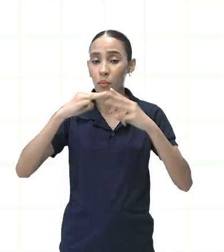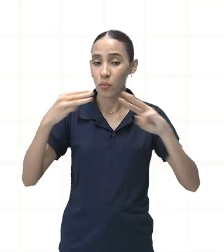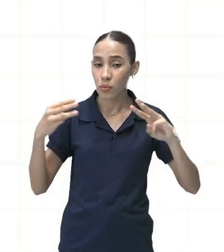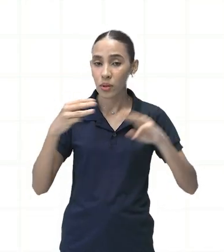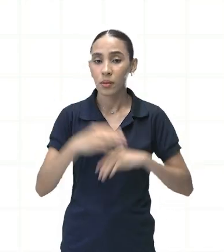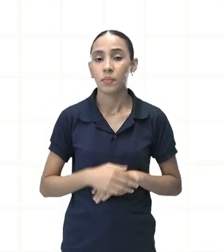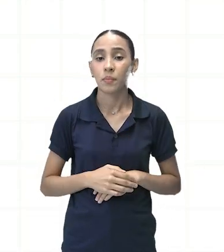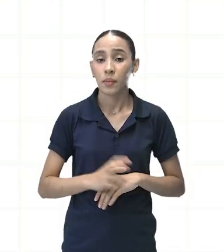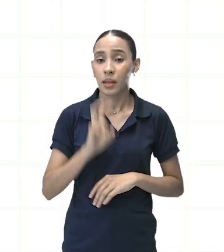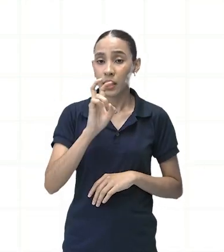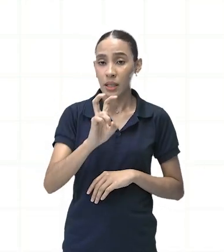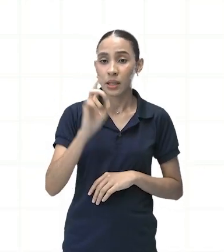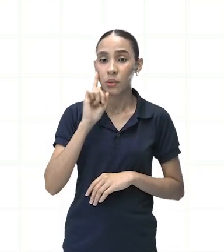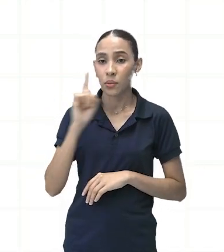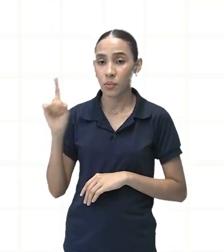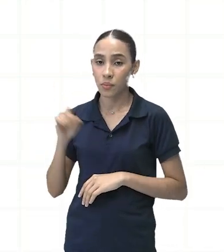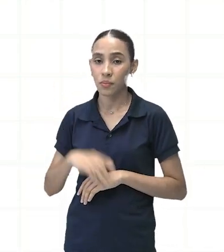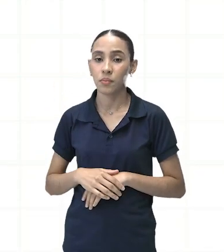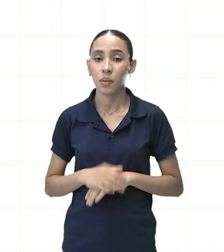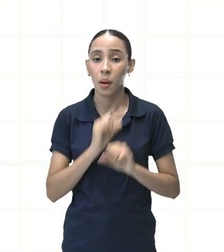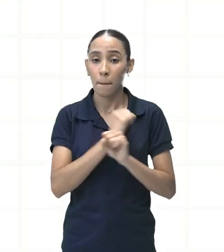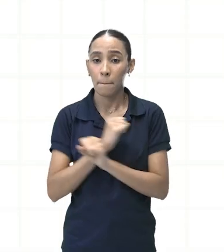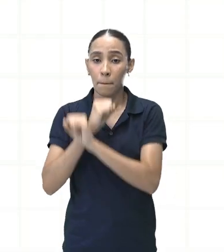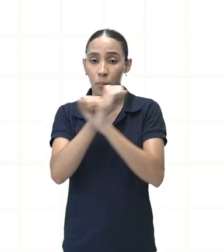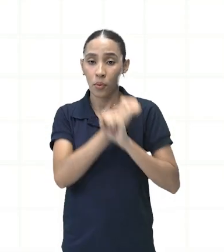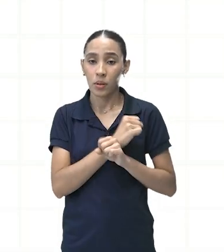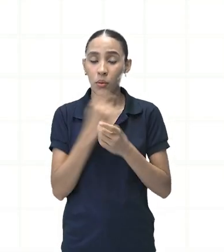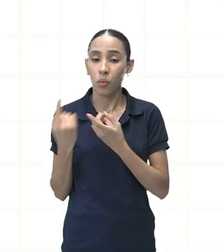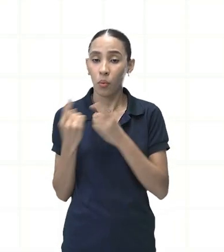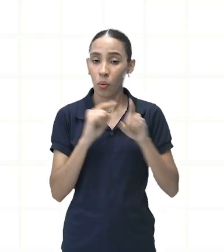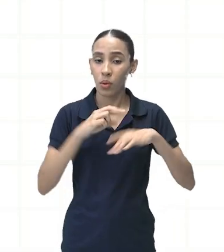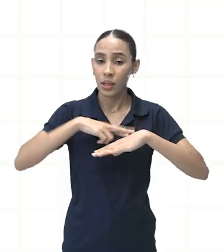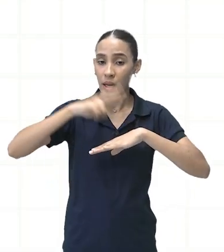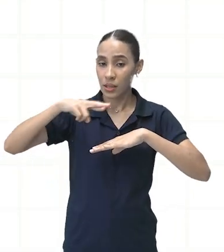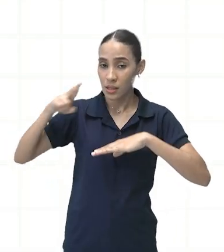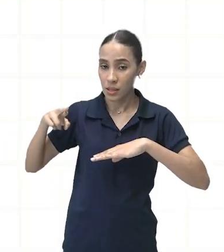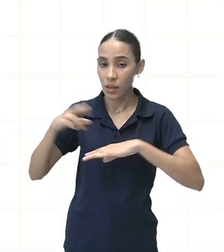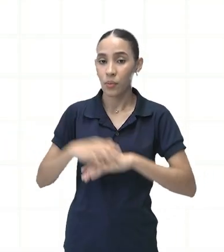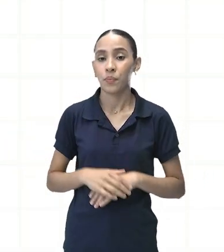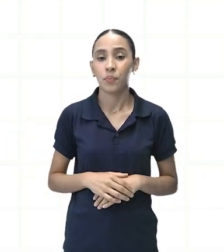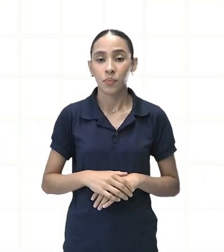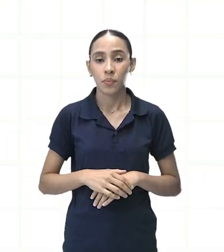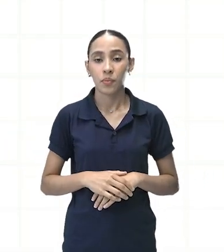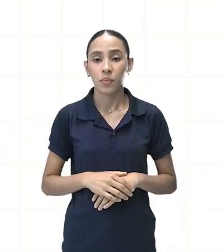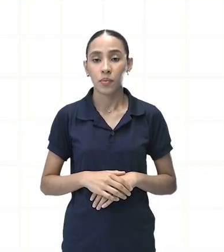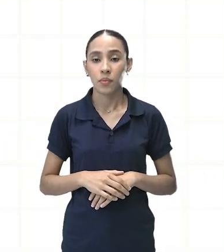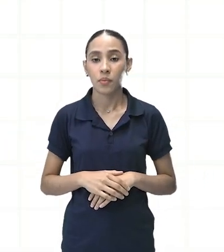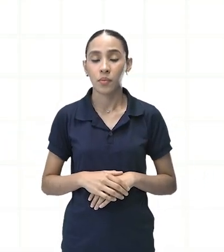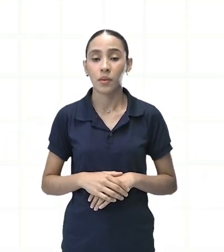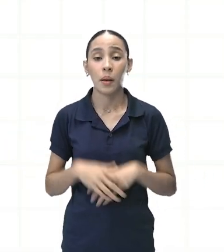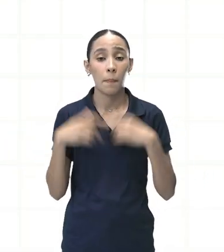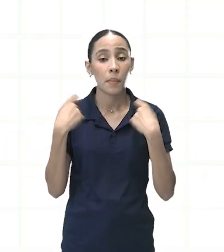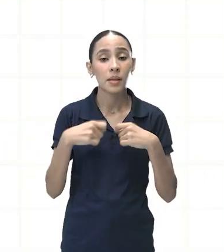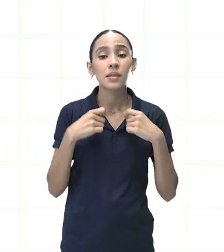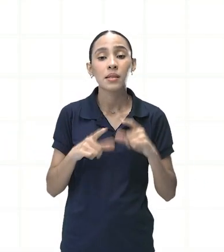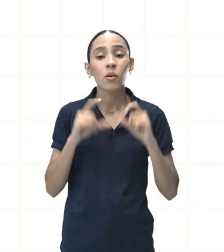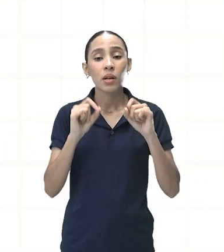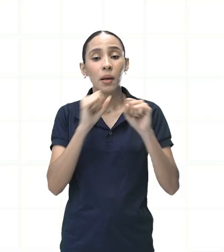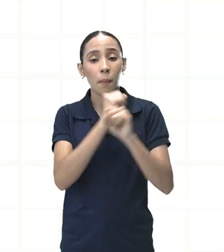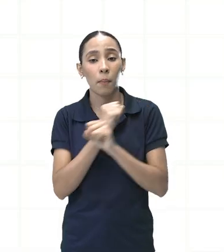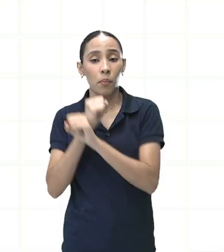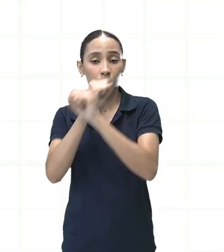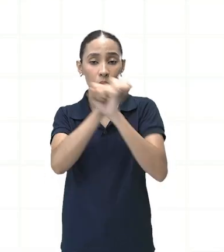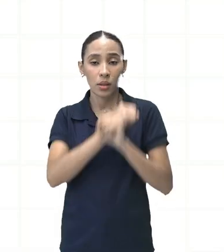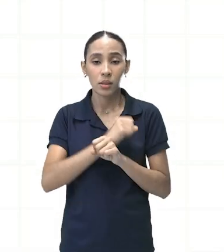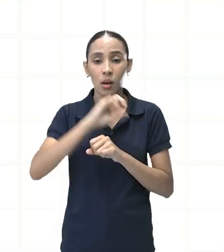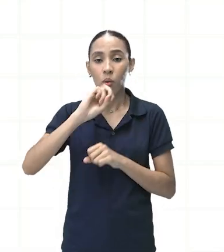Nosso quinto item é a proteção contra a radiação, onde é necessário